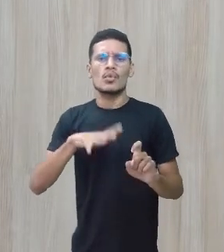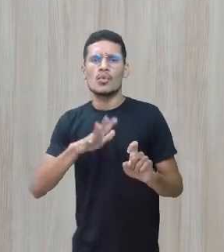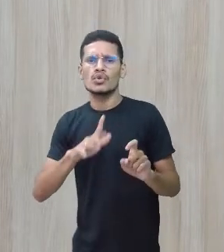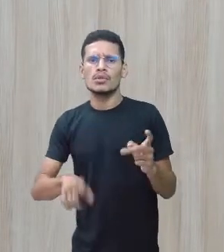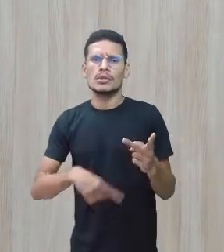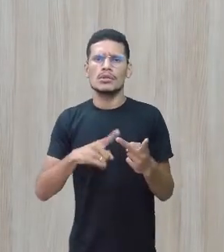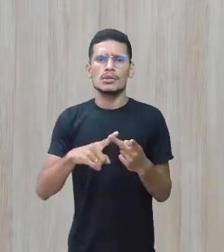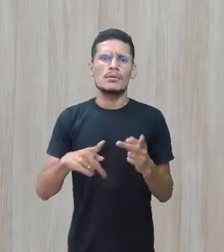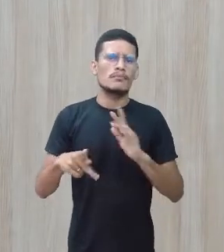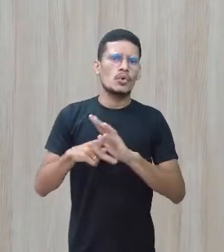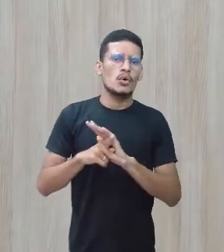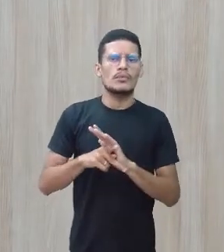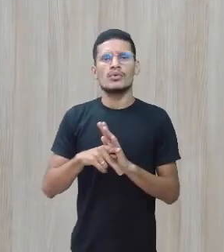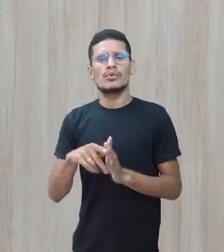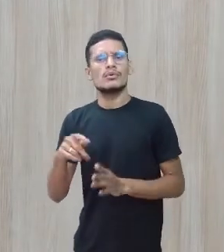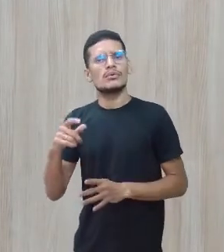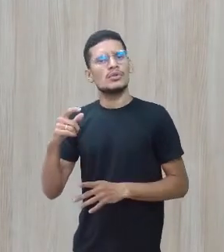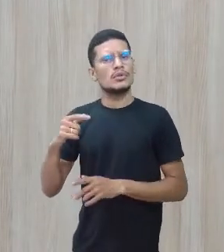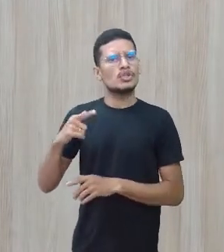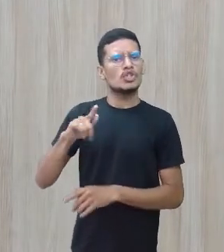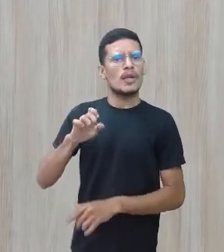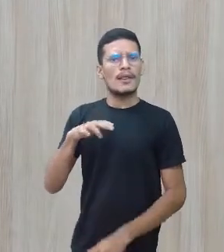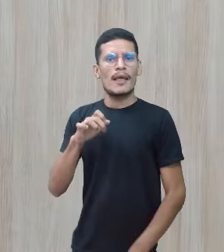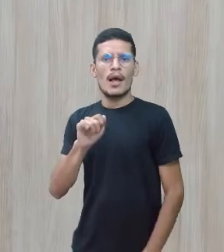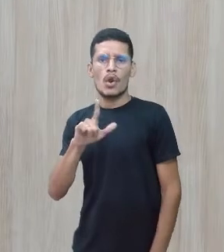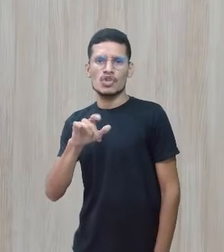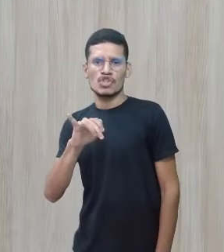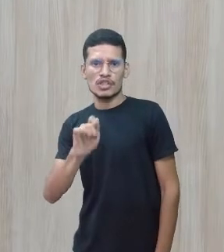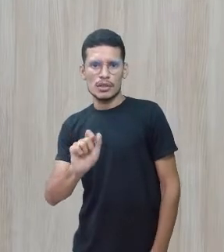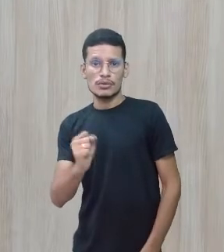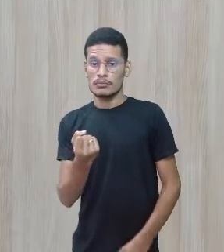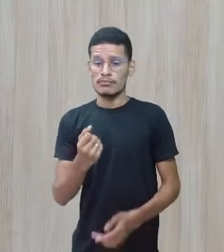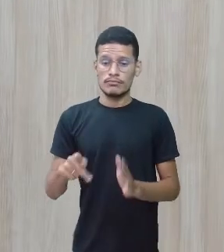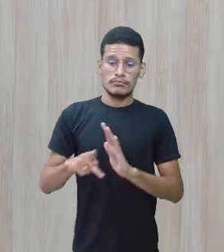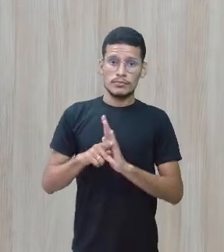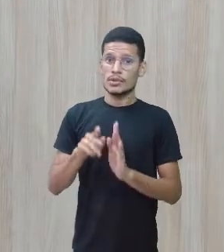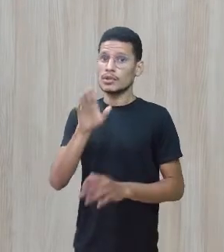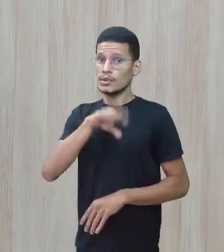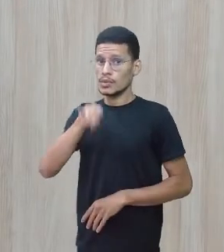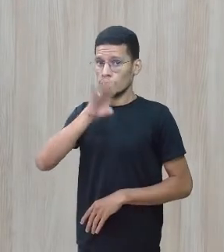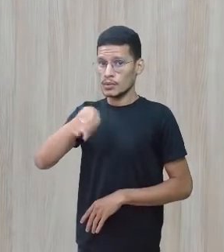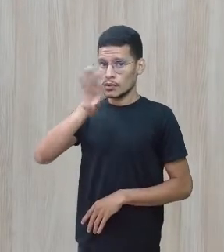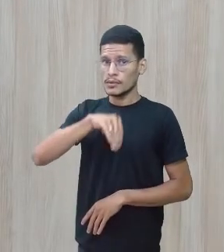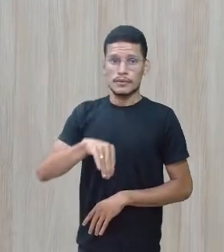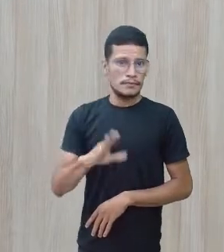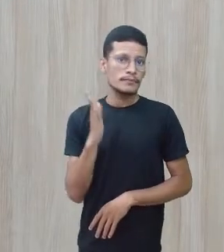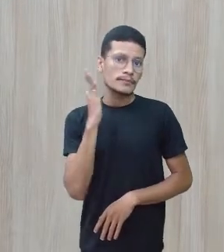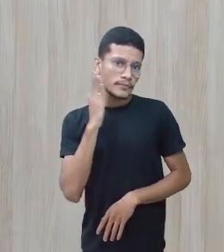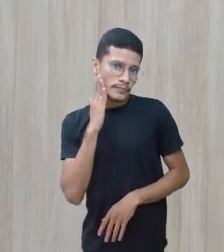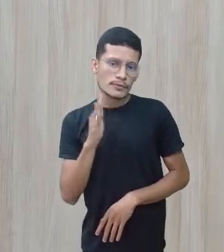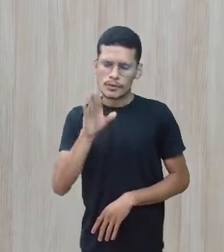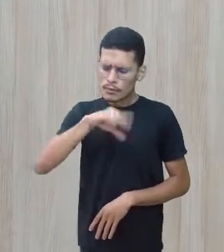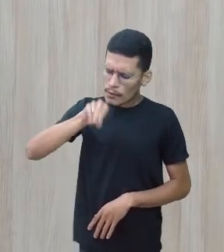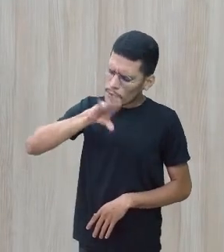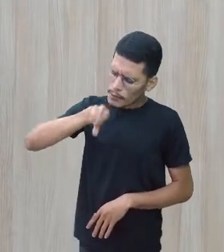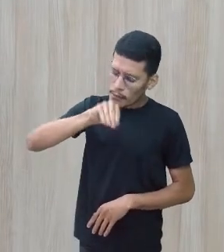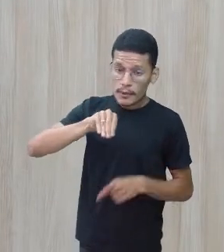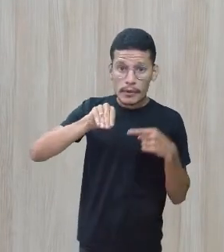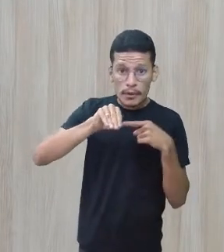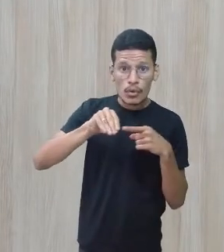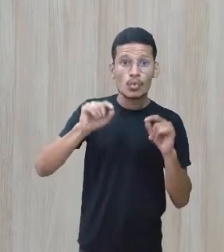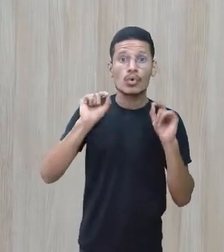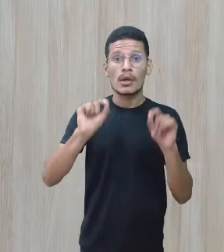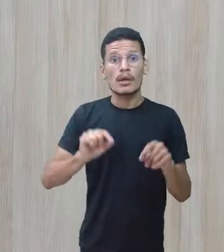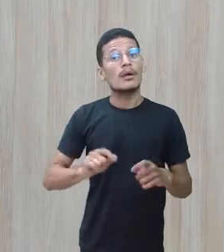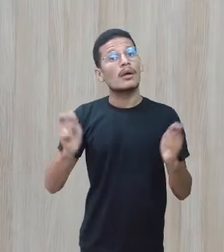suas genealogias através das histórias, contadas oralmente. E essa contação,